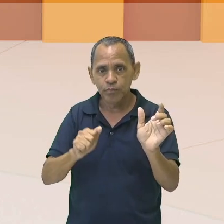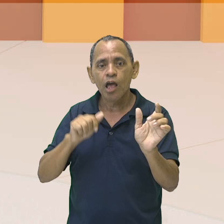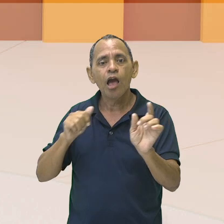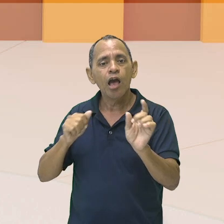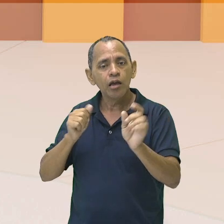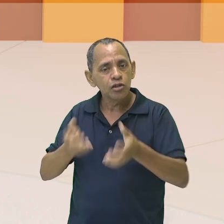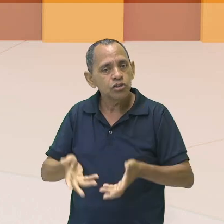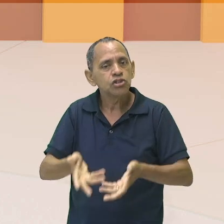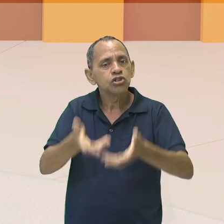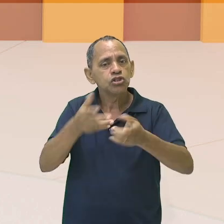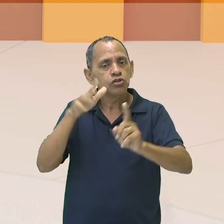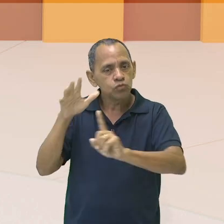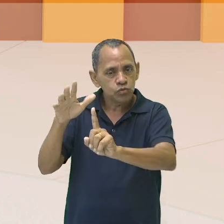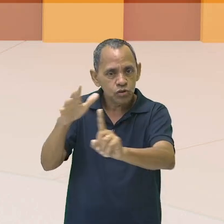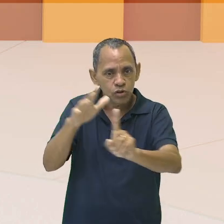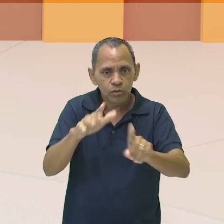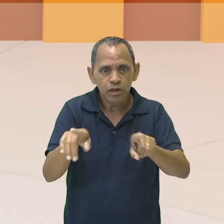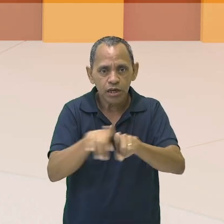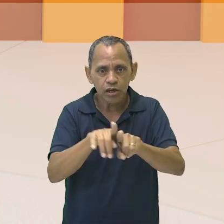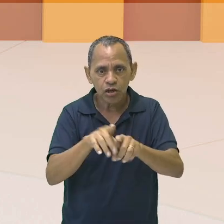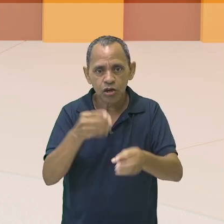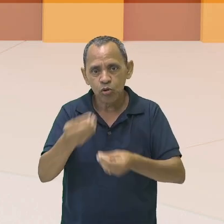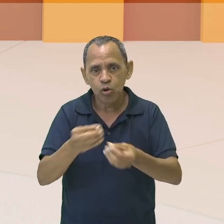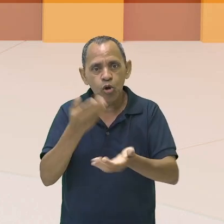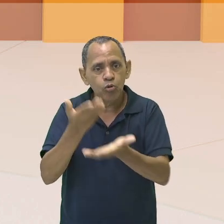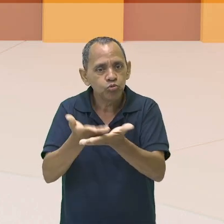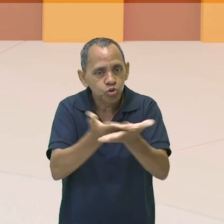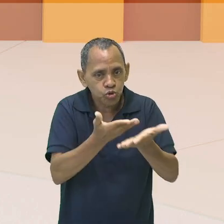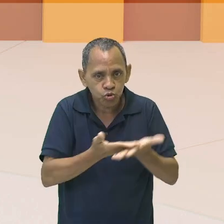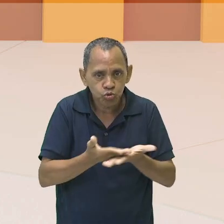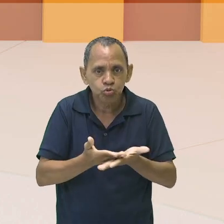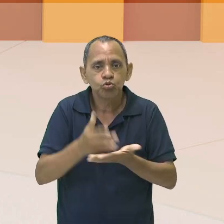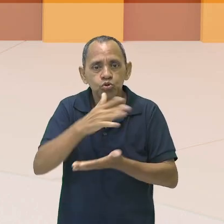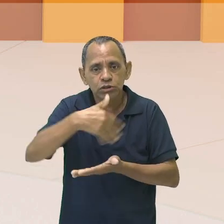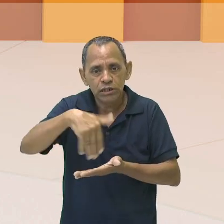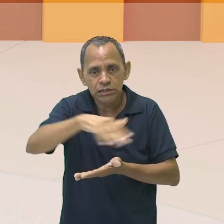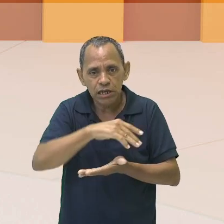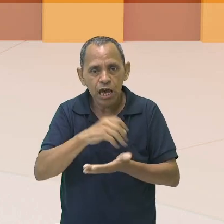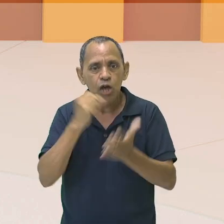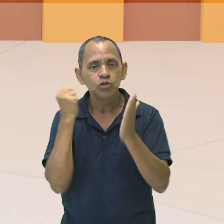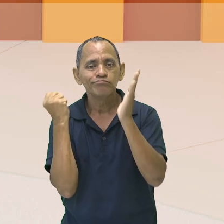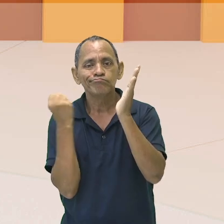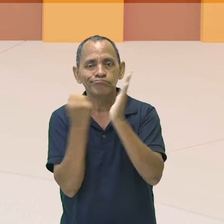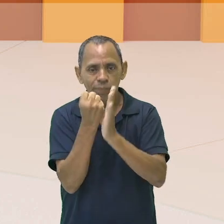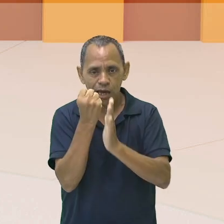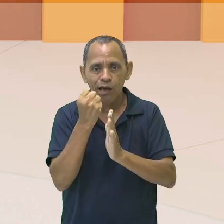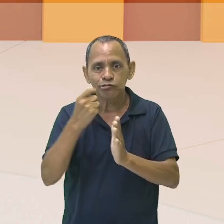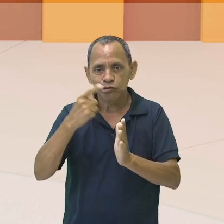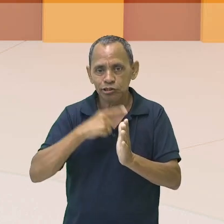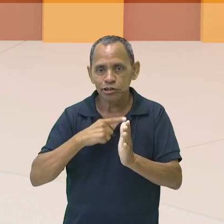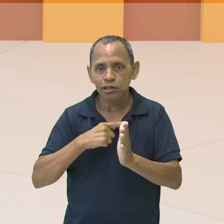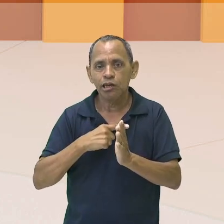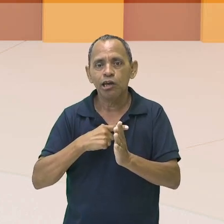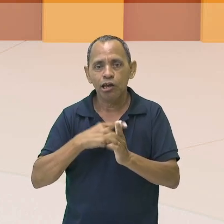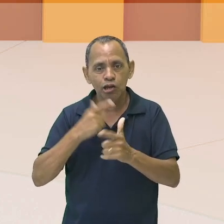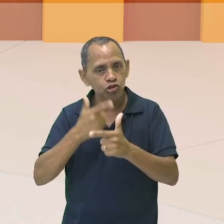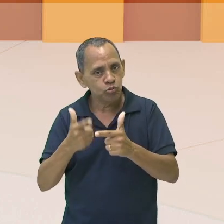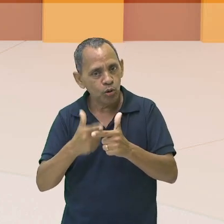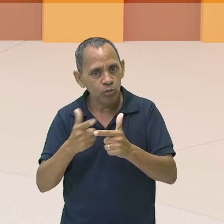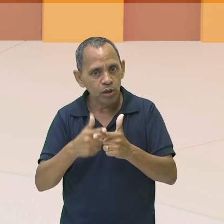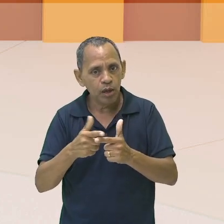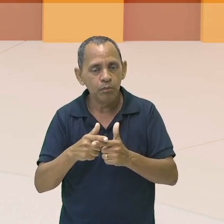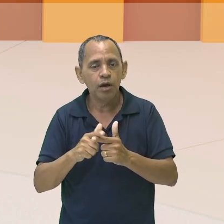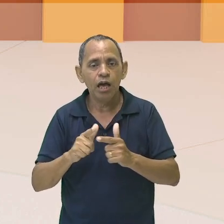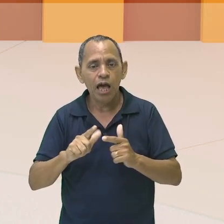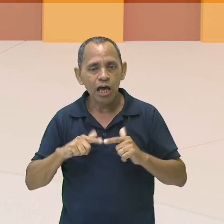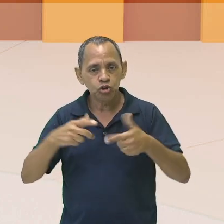estudos científicos, para a gente entender melhor os impactos desse no meio ambiente das nossas ações, tanto atualmente, como